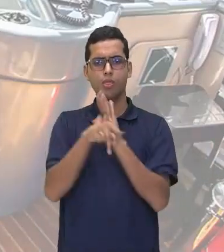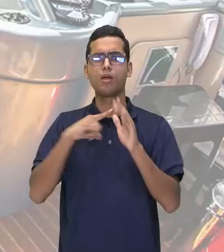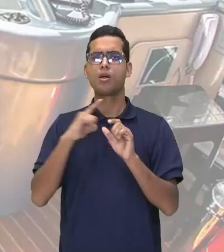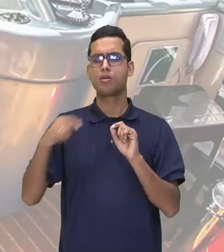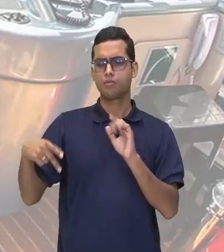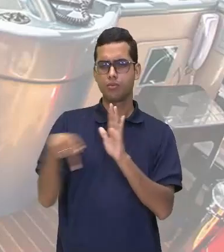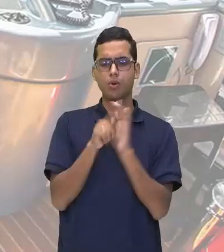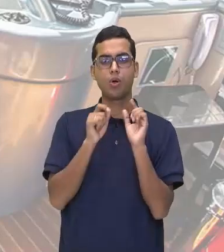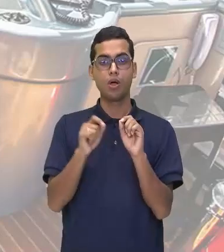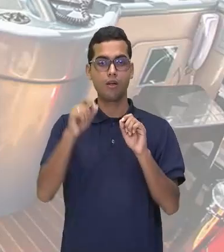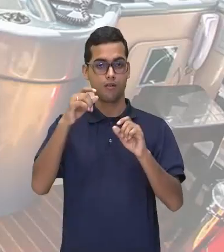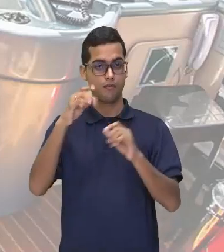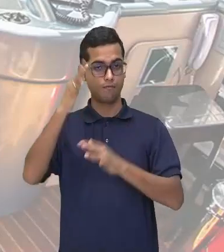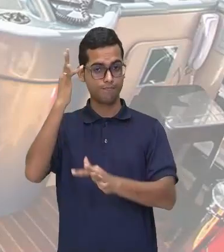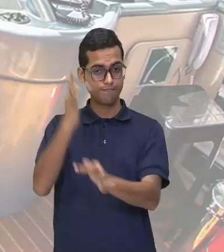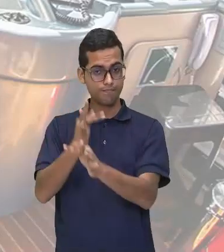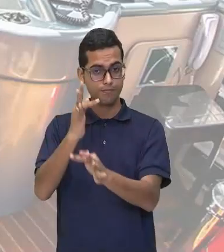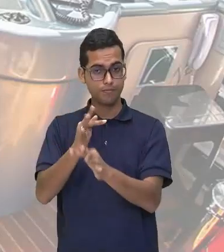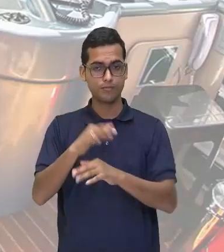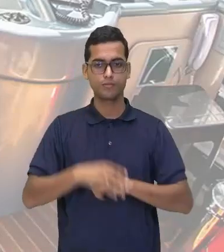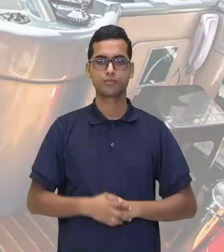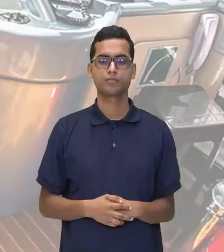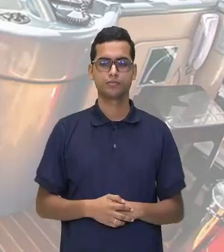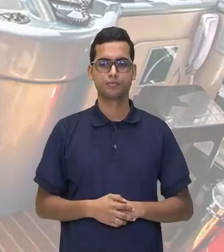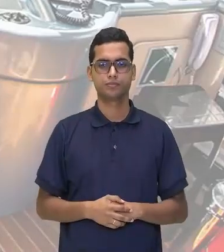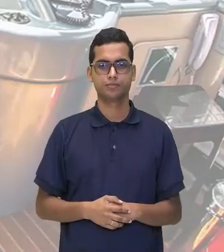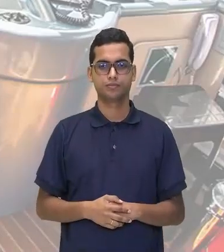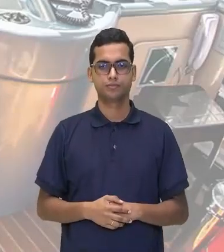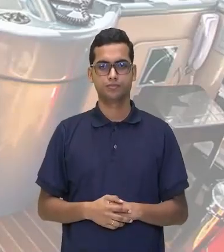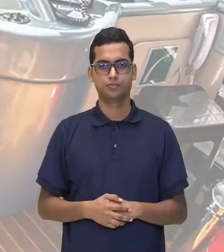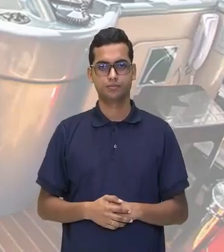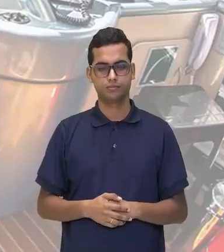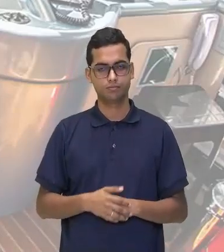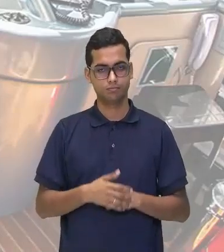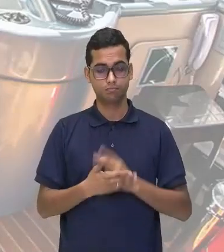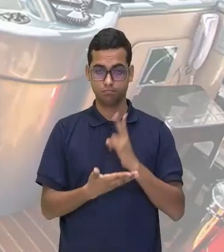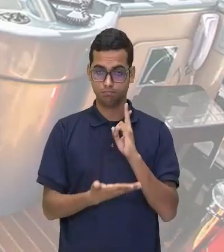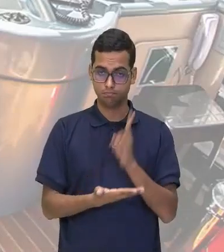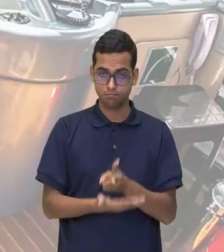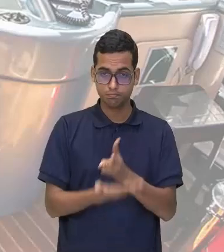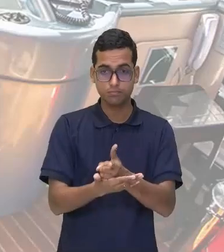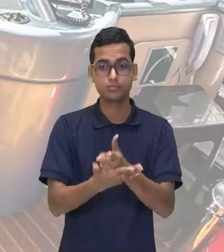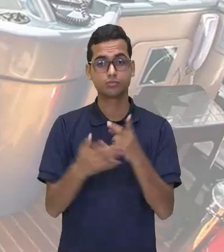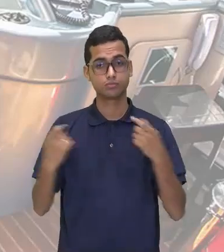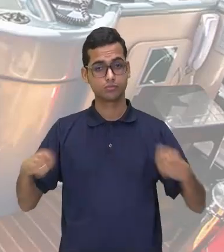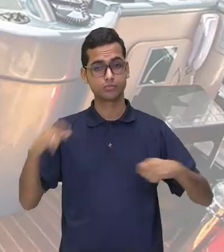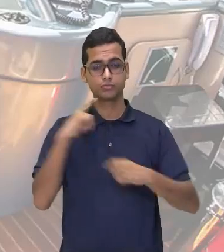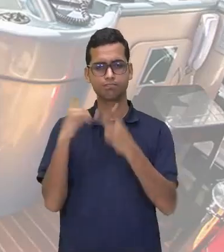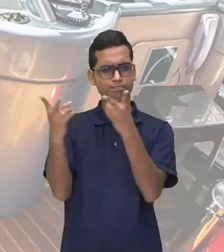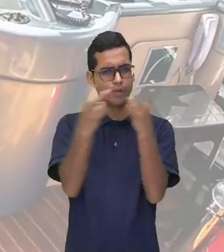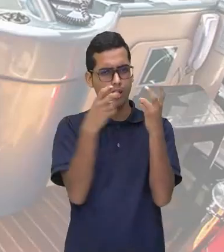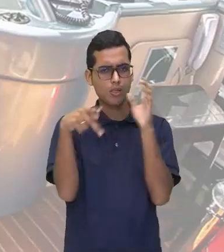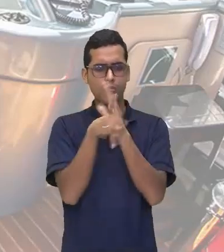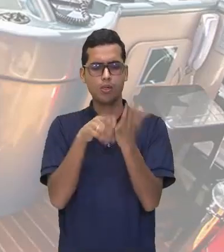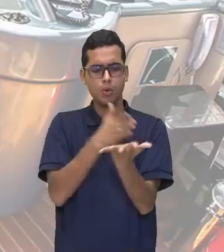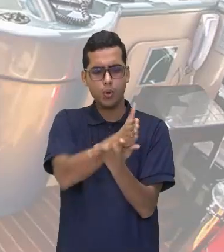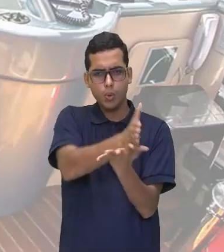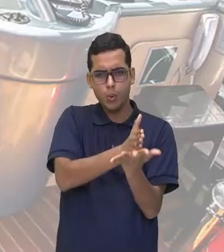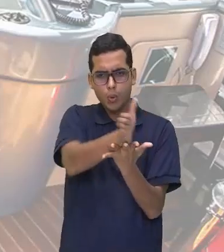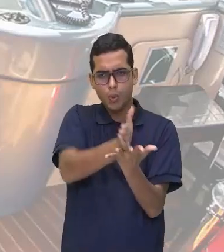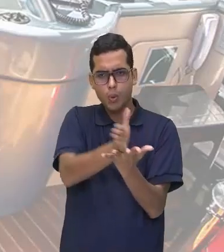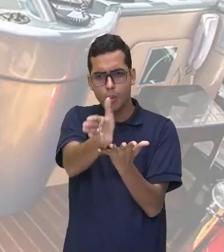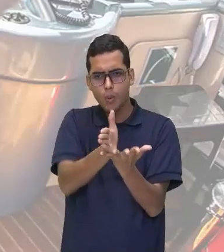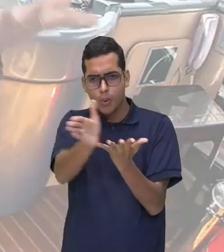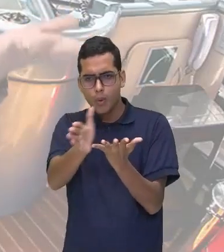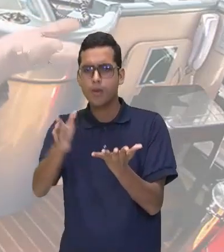dando continuidade, quando fala-se em física, eu tenho que perceber que existem vários ramos da física, que você vai ver